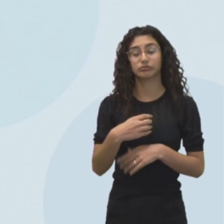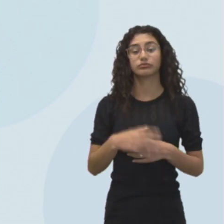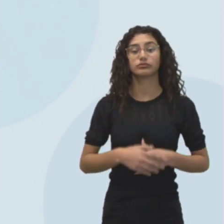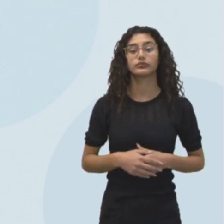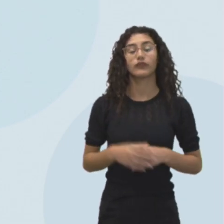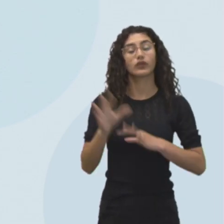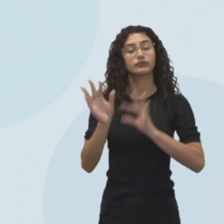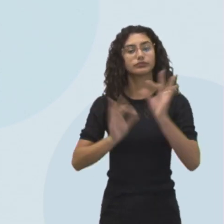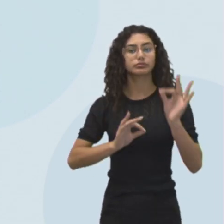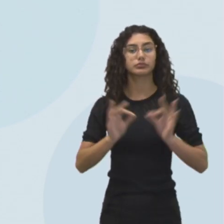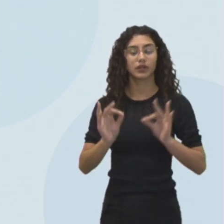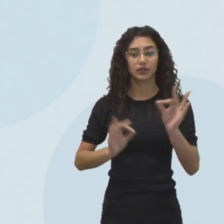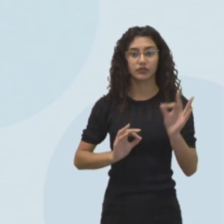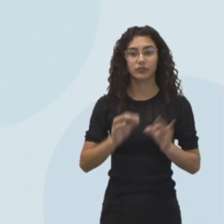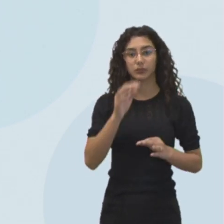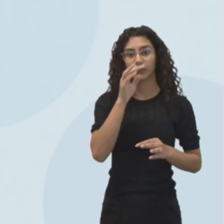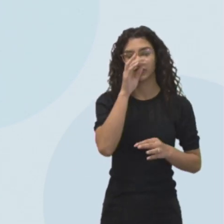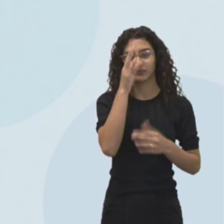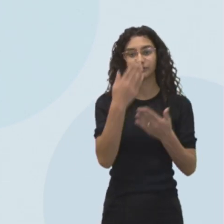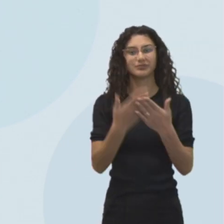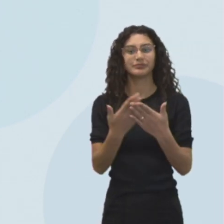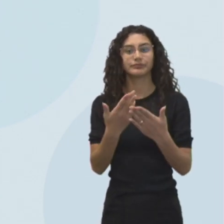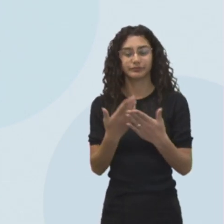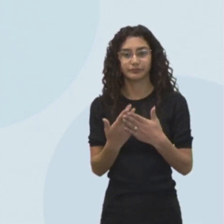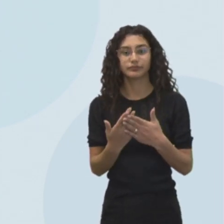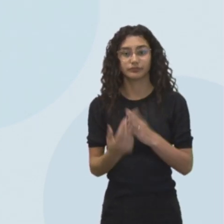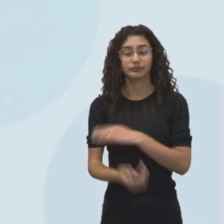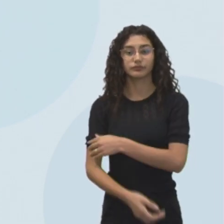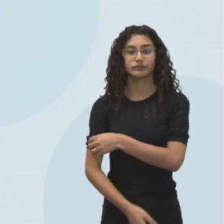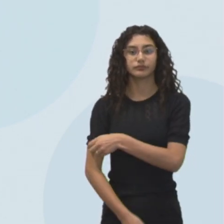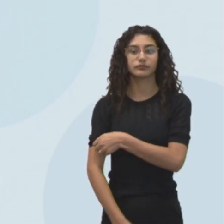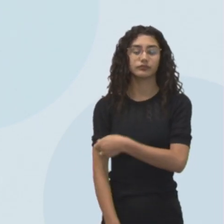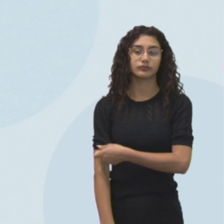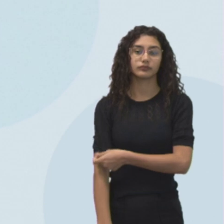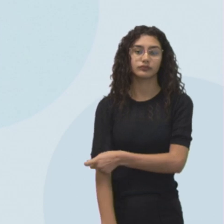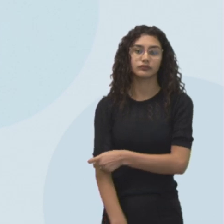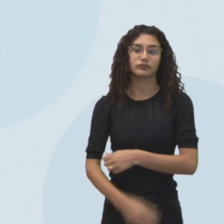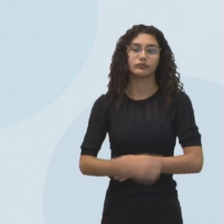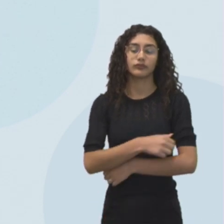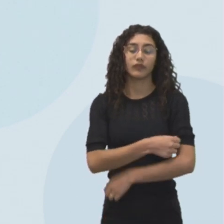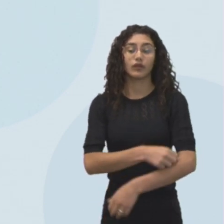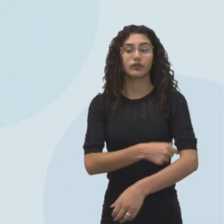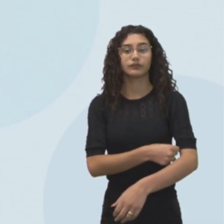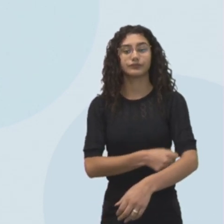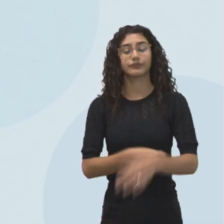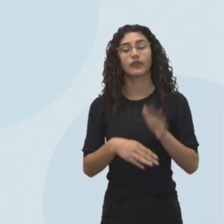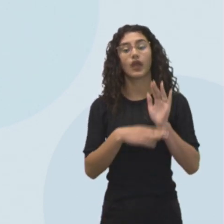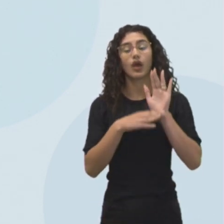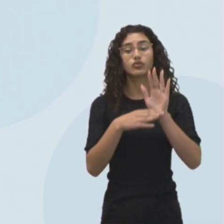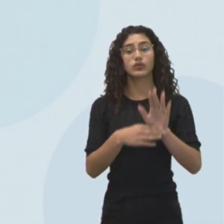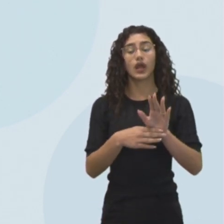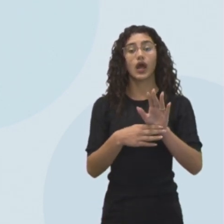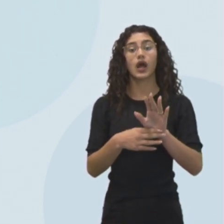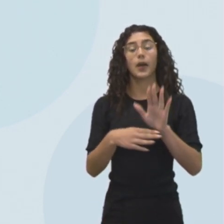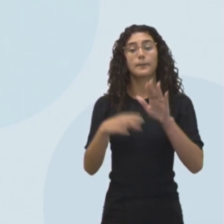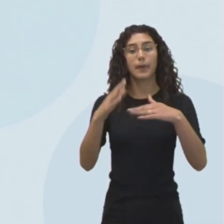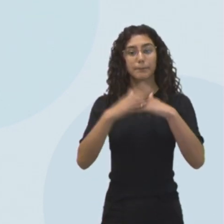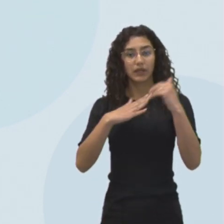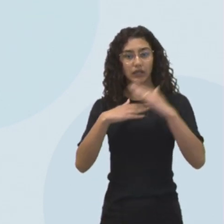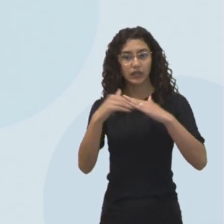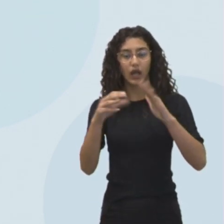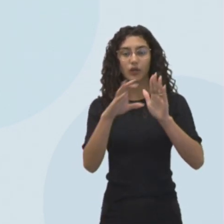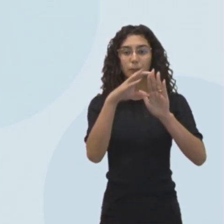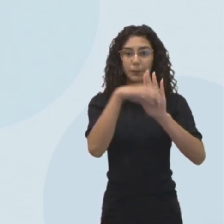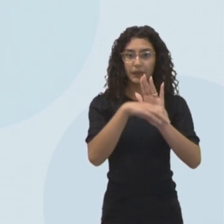do planejamento, né, da sua aula, na perspectiva de atender as competências e habilidades, e